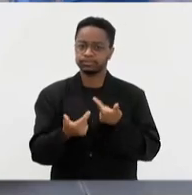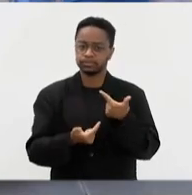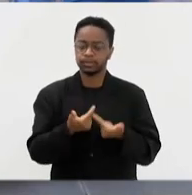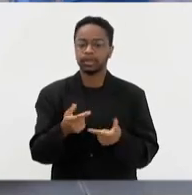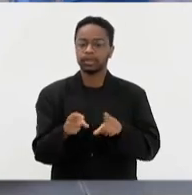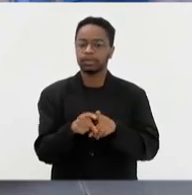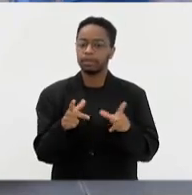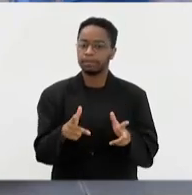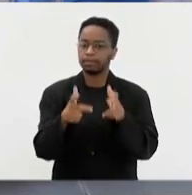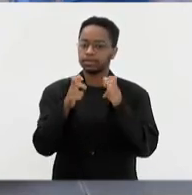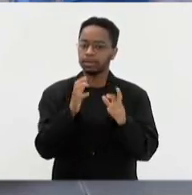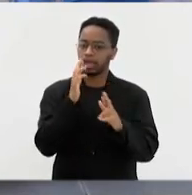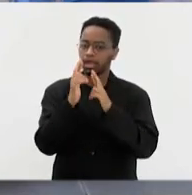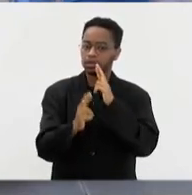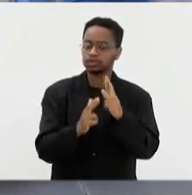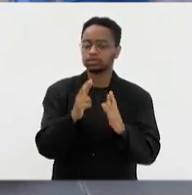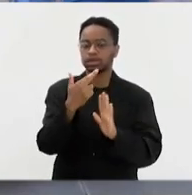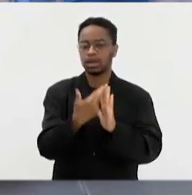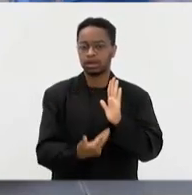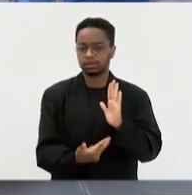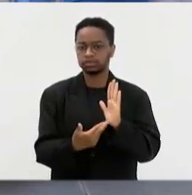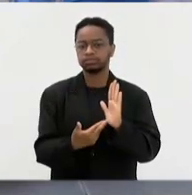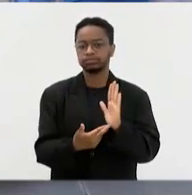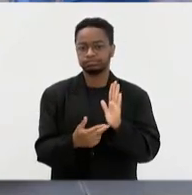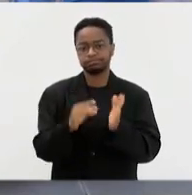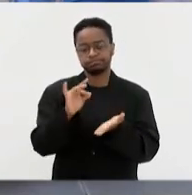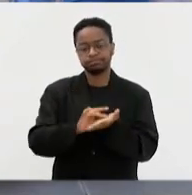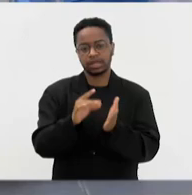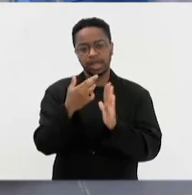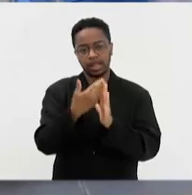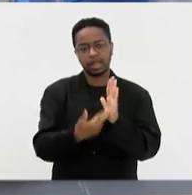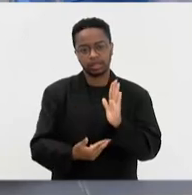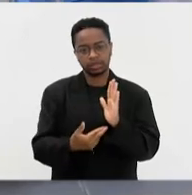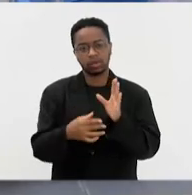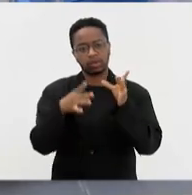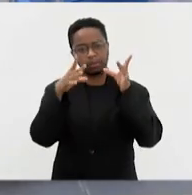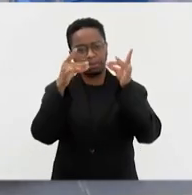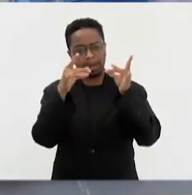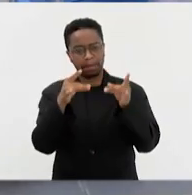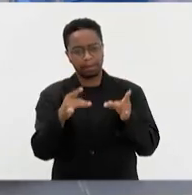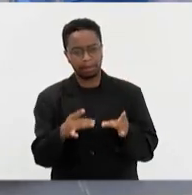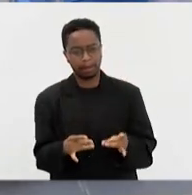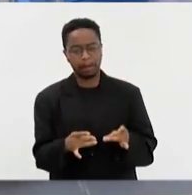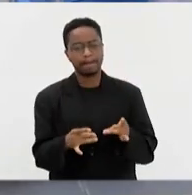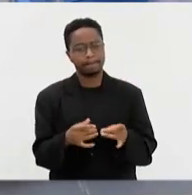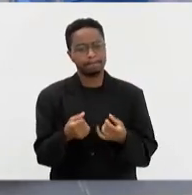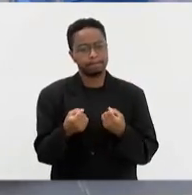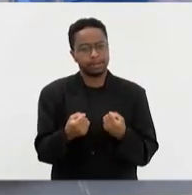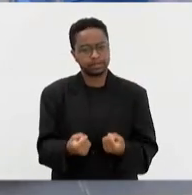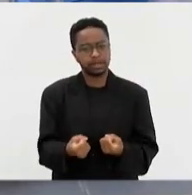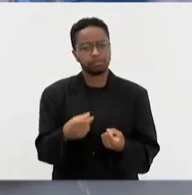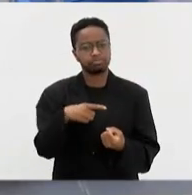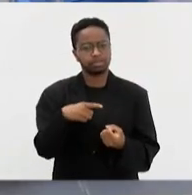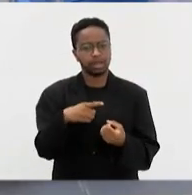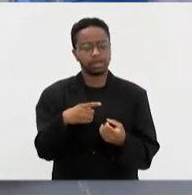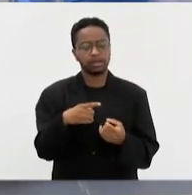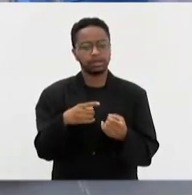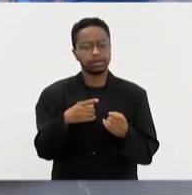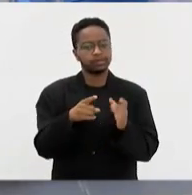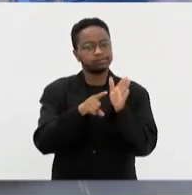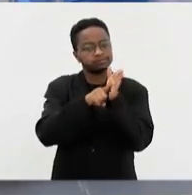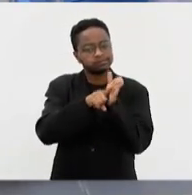o resultado desse relatório. É um relatório denso, como disse o deputado Luiz Paulo, que tem um